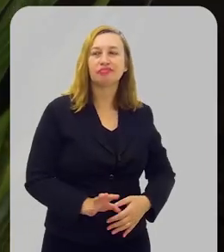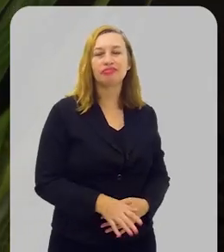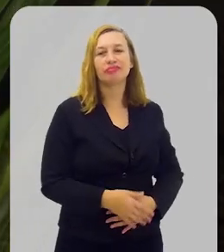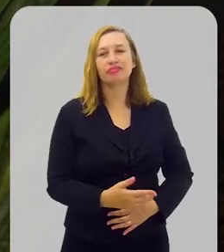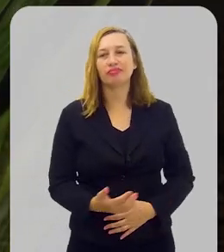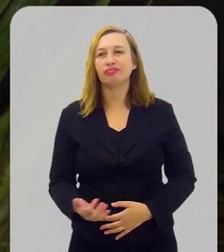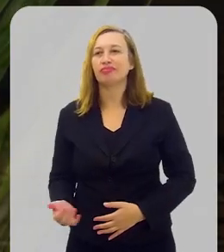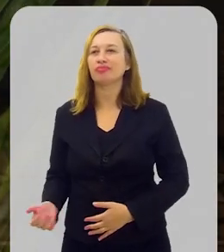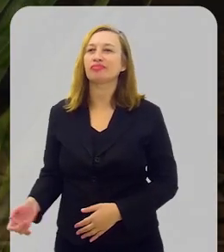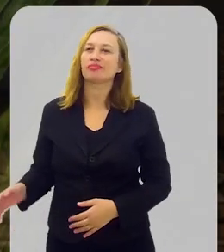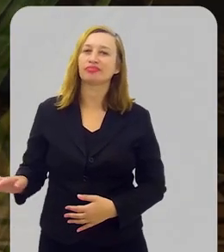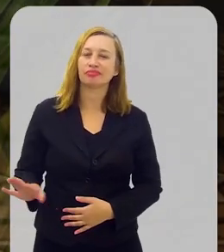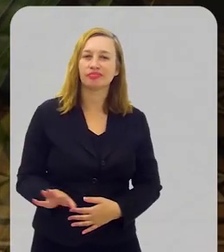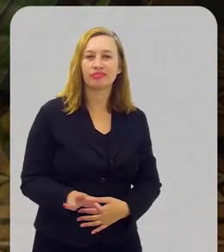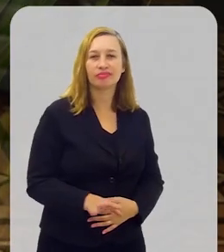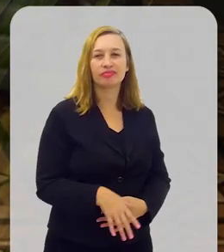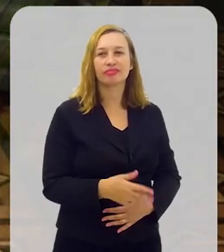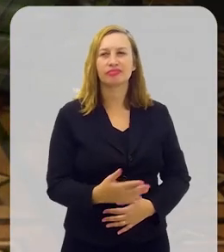aí